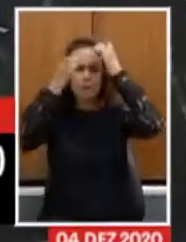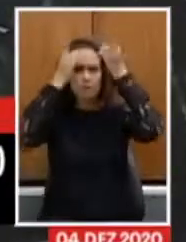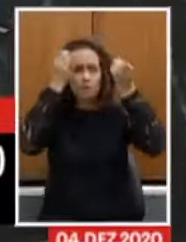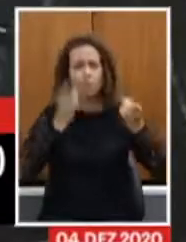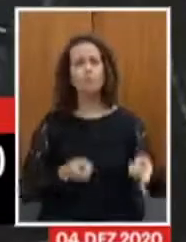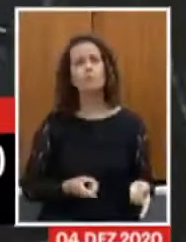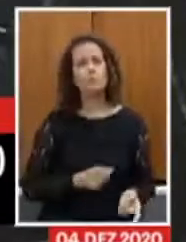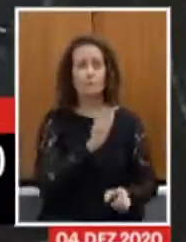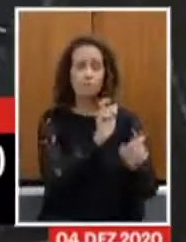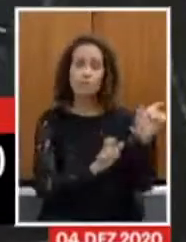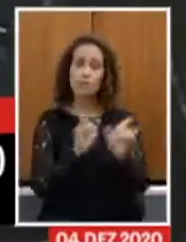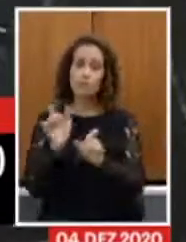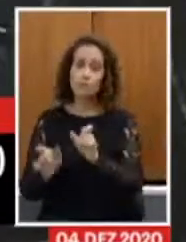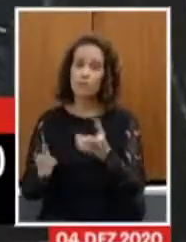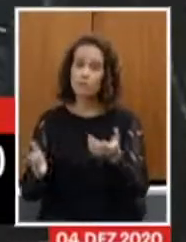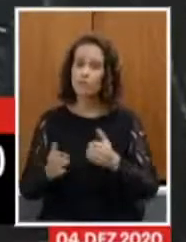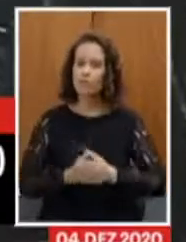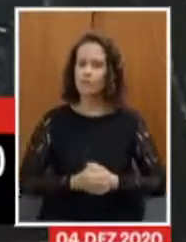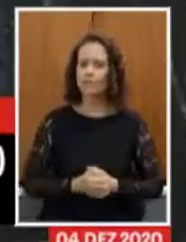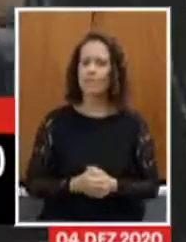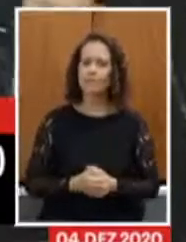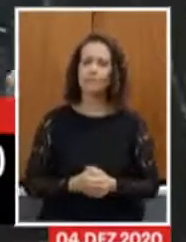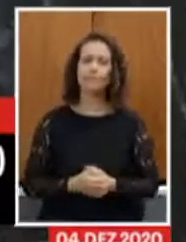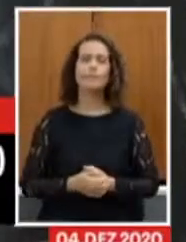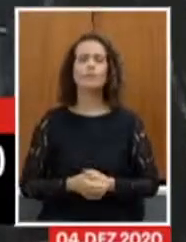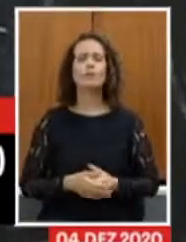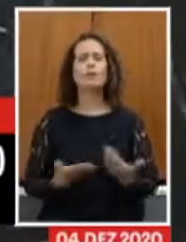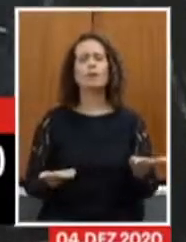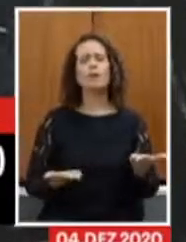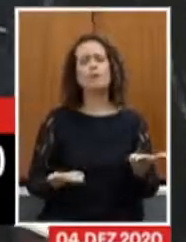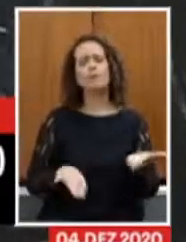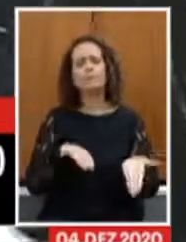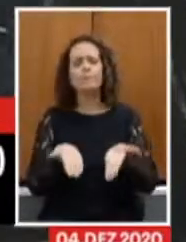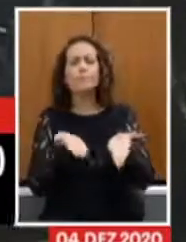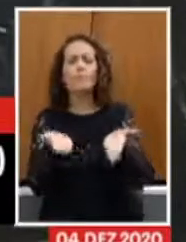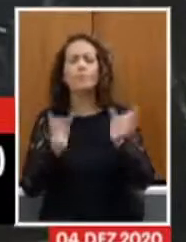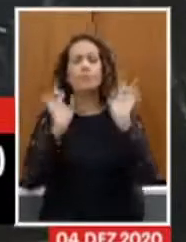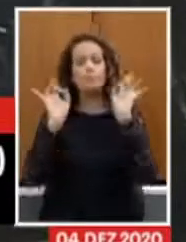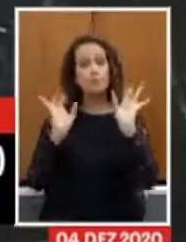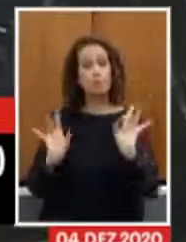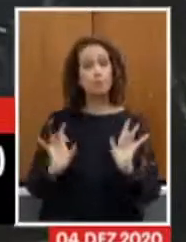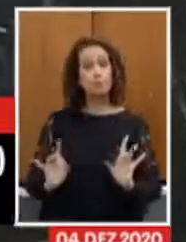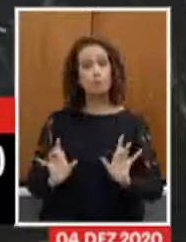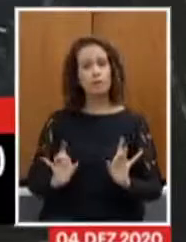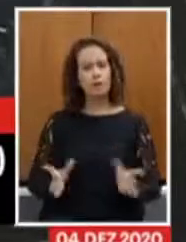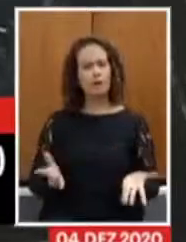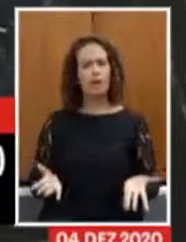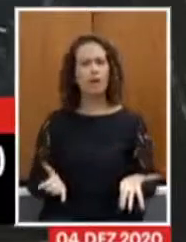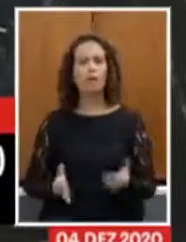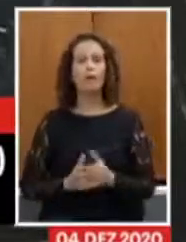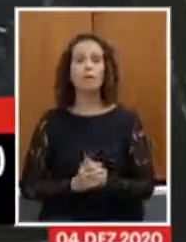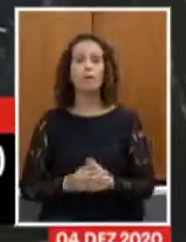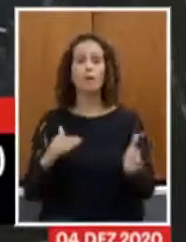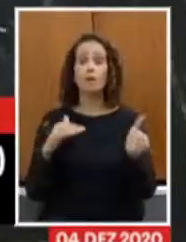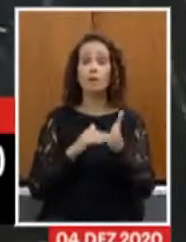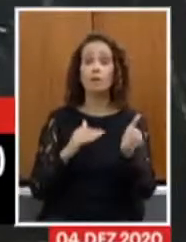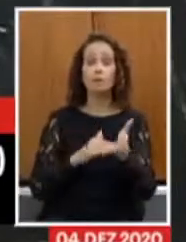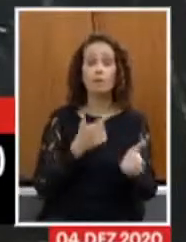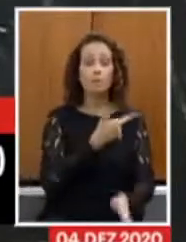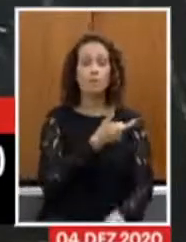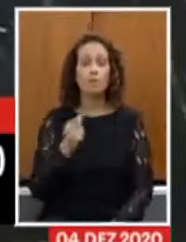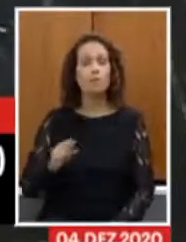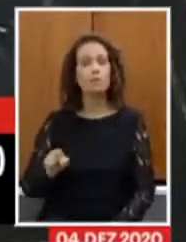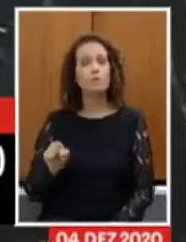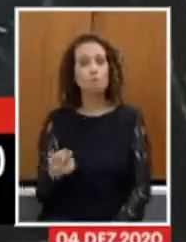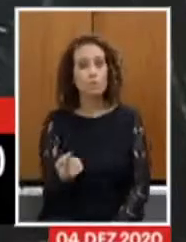pessoas. E quando dá esse tratamento especial, não é também um negócio à vontade, não, é até R$ 200 mil, que